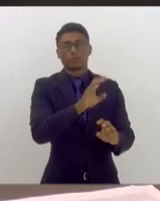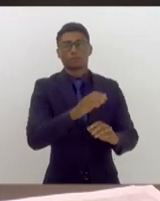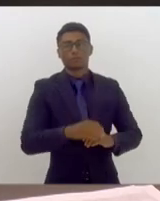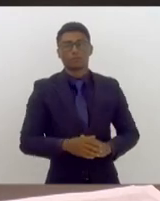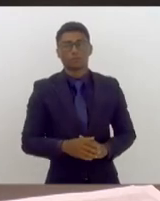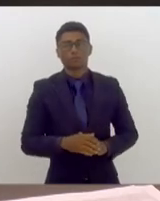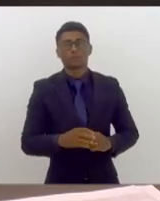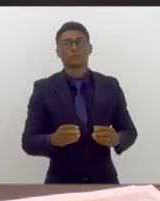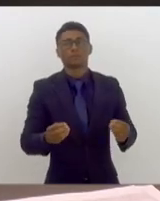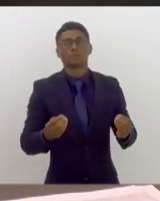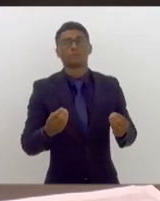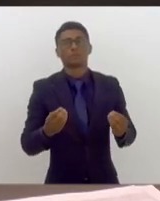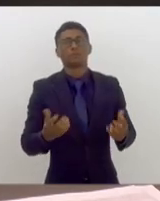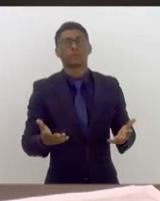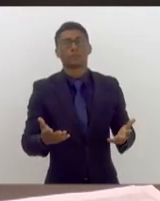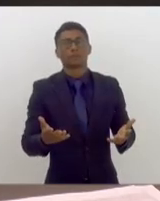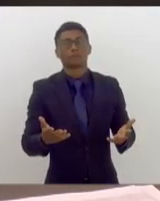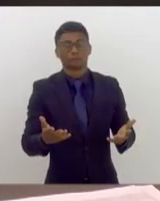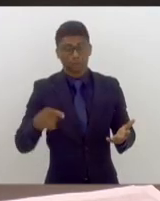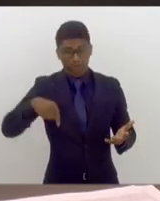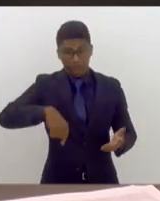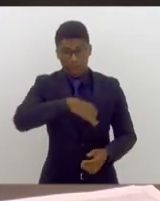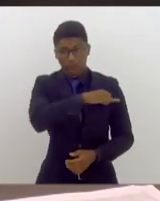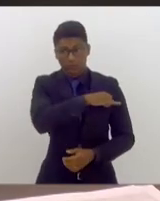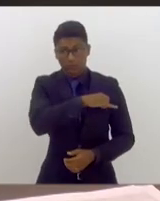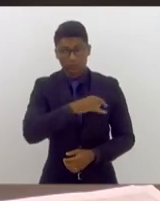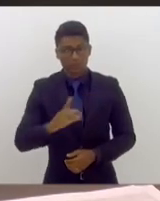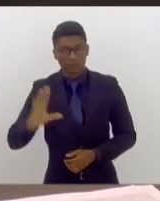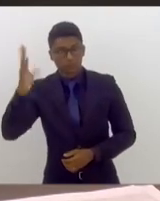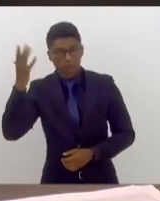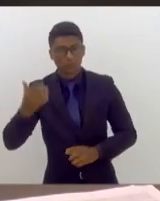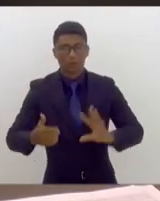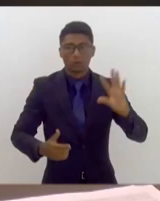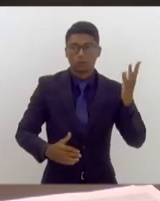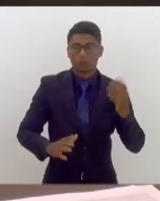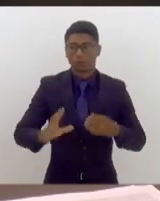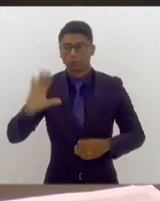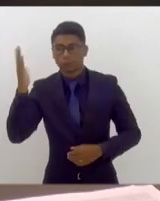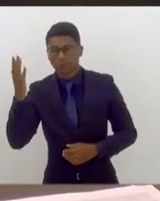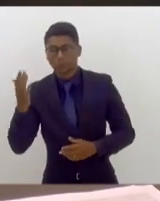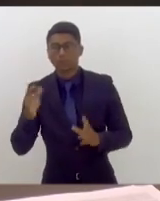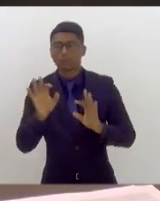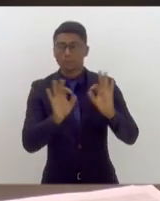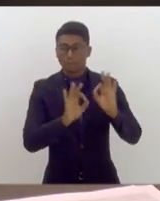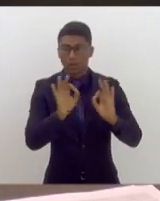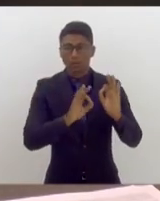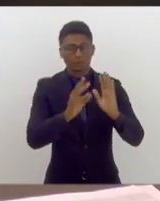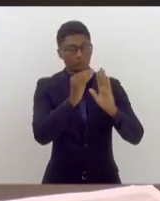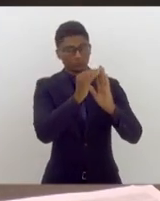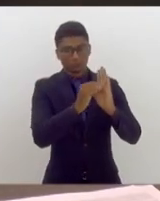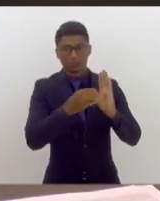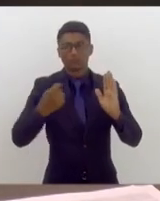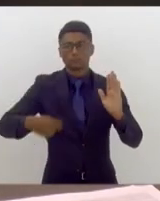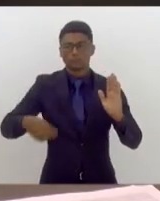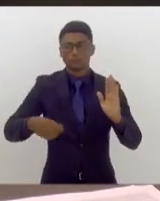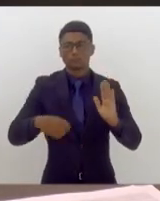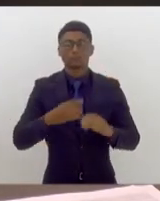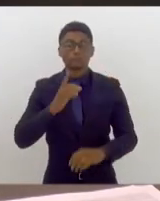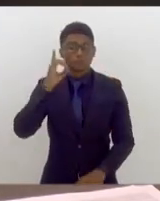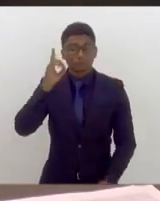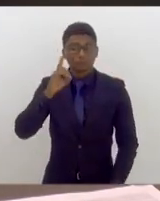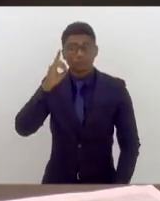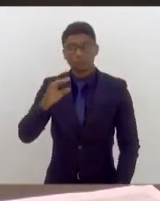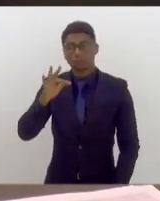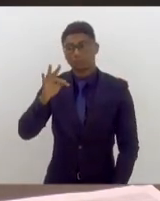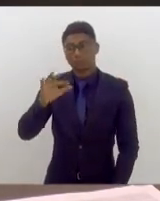a realidade do que acontece no Rio de Janeiro. Desde o momento que o deputado Flávio Serafini iniciou falando